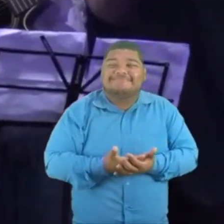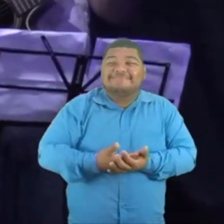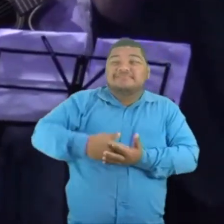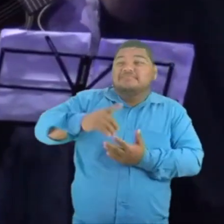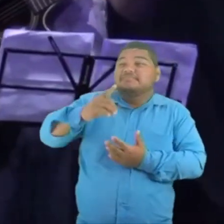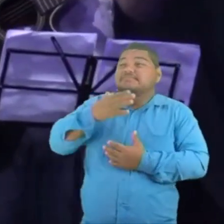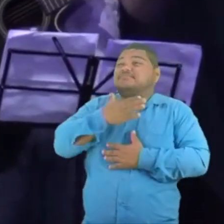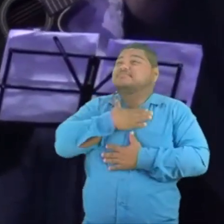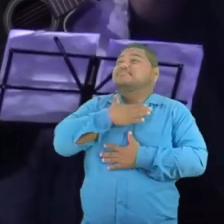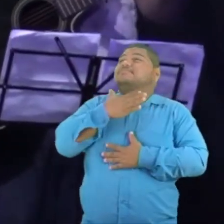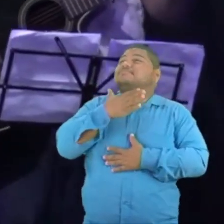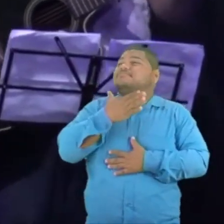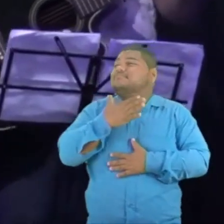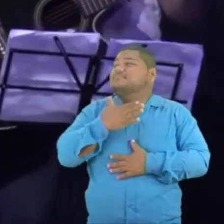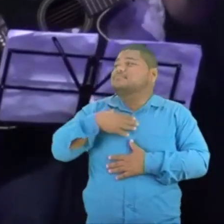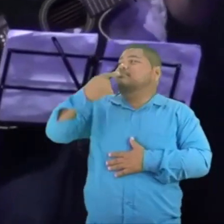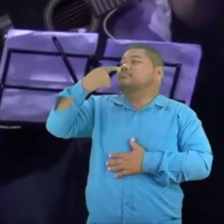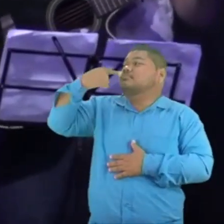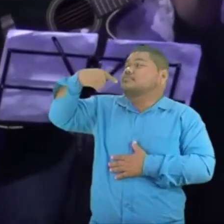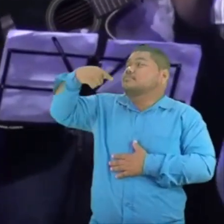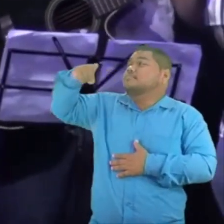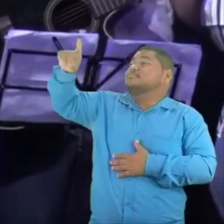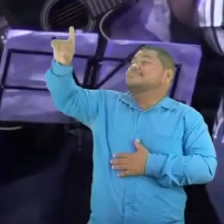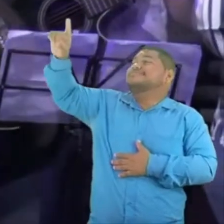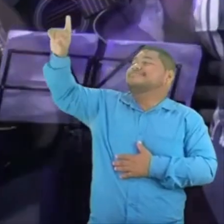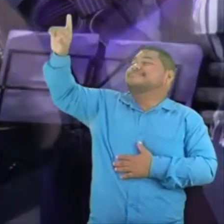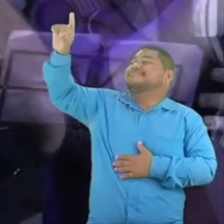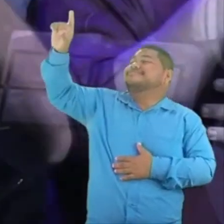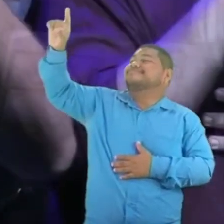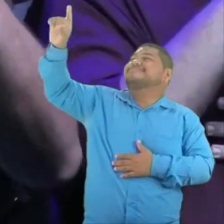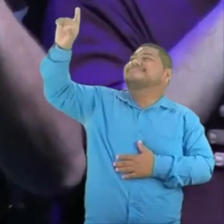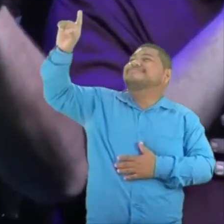descansarei, pois eu sou teu